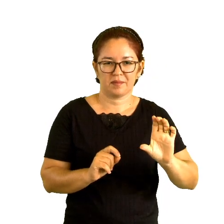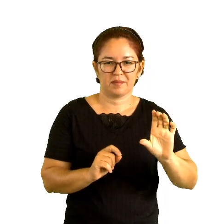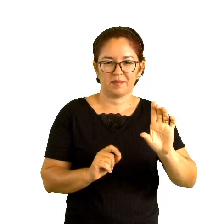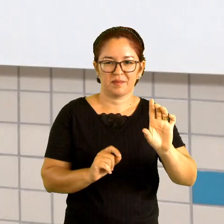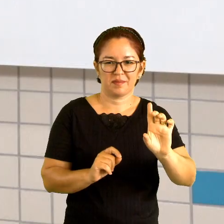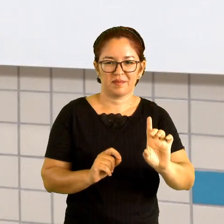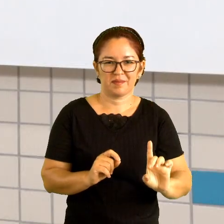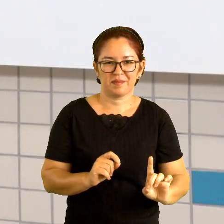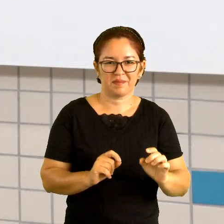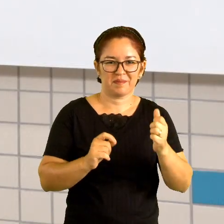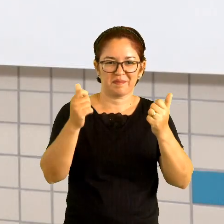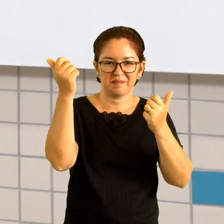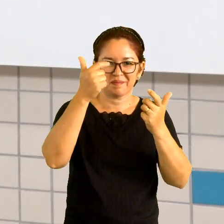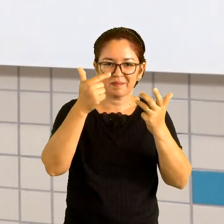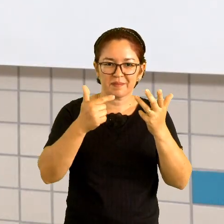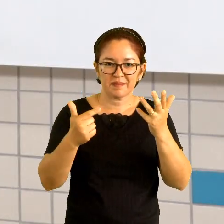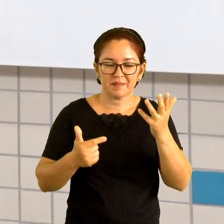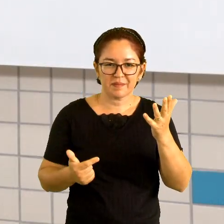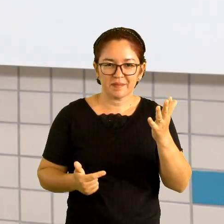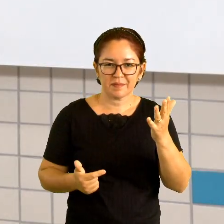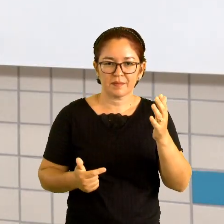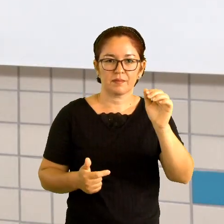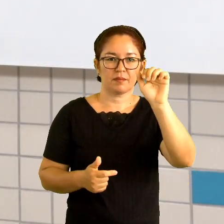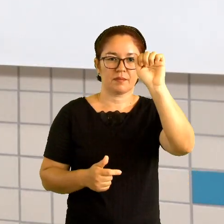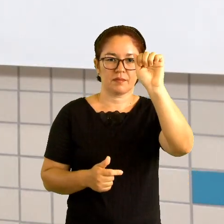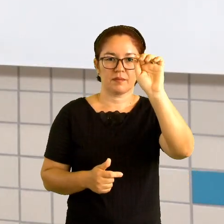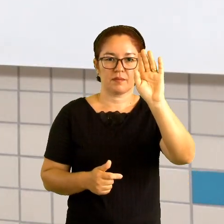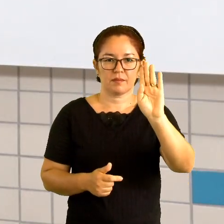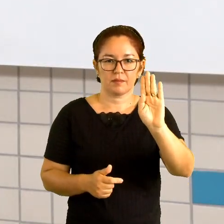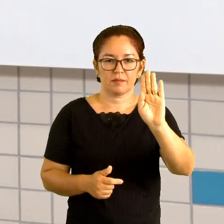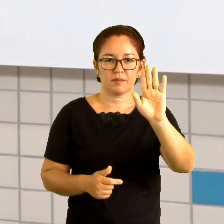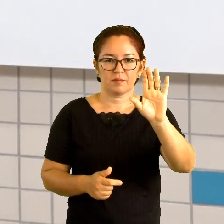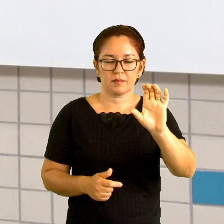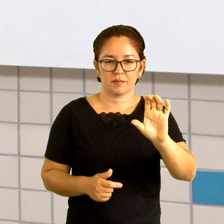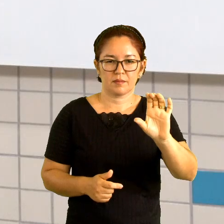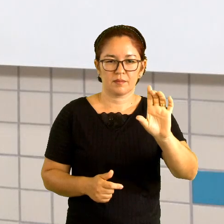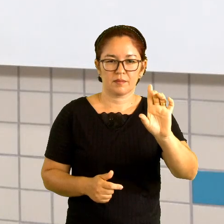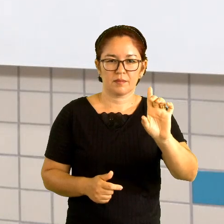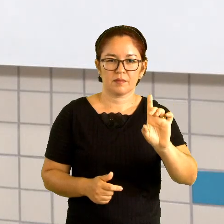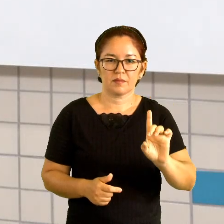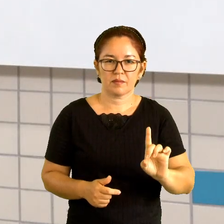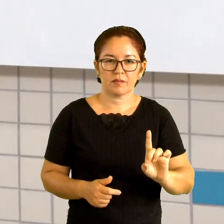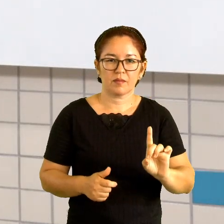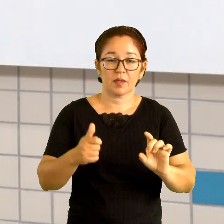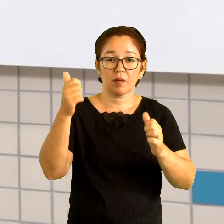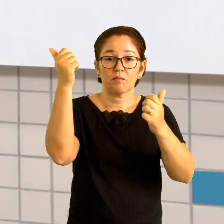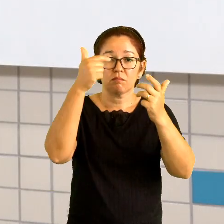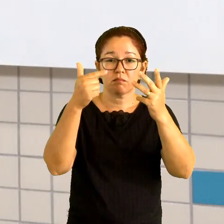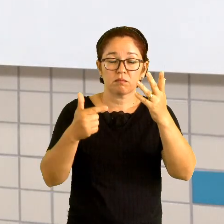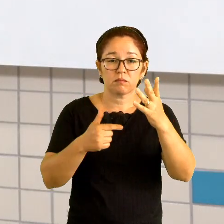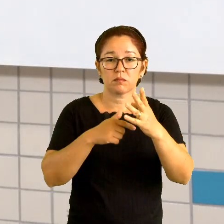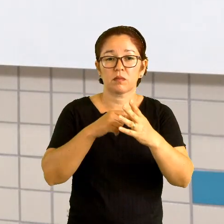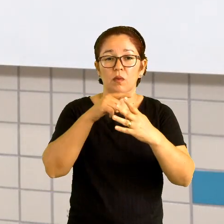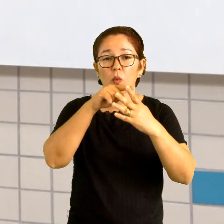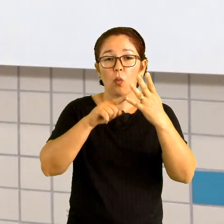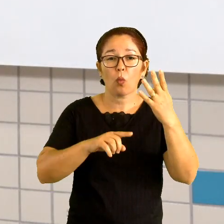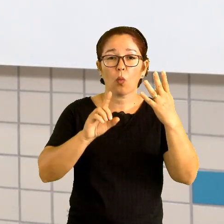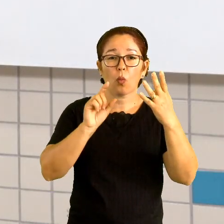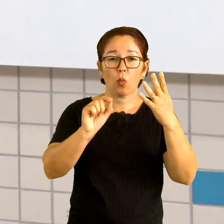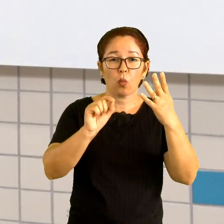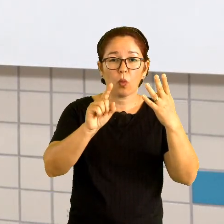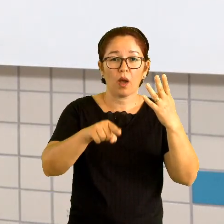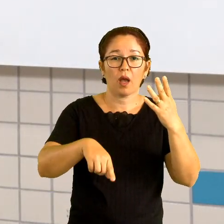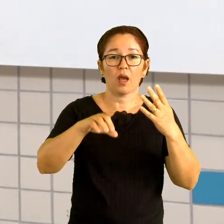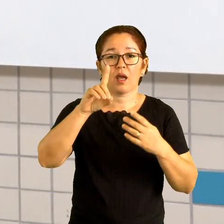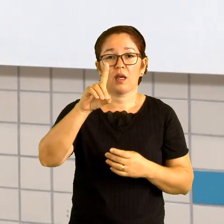parece. Volta aqui para mim. Vocês sabem o que é um dito popular? Ah, professor,